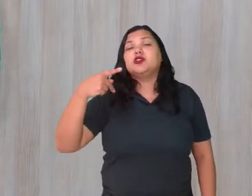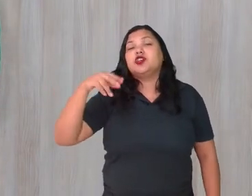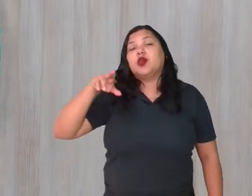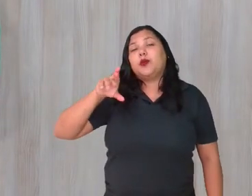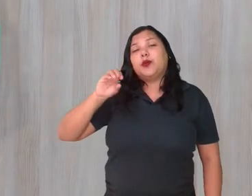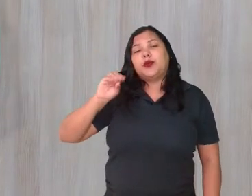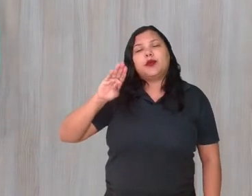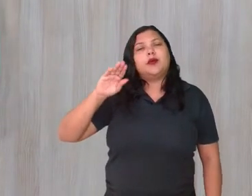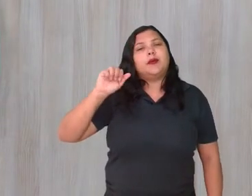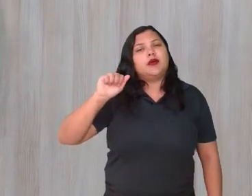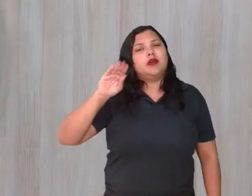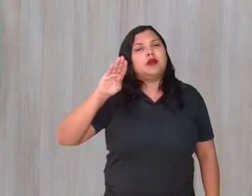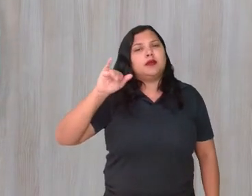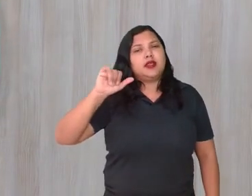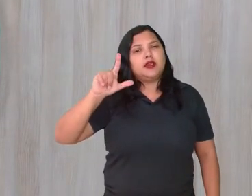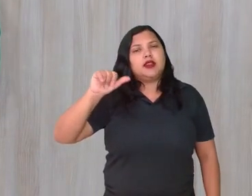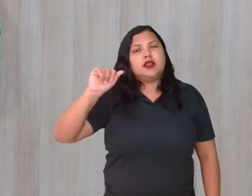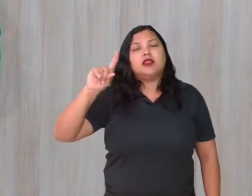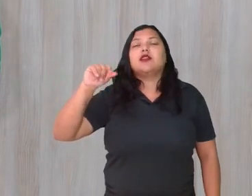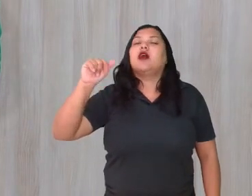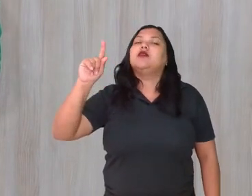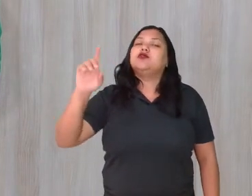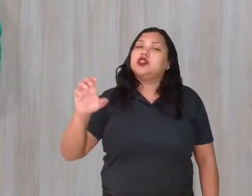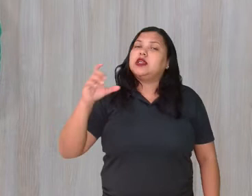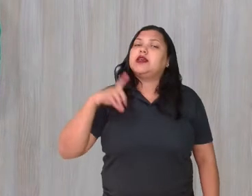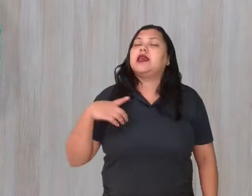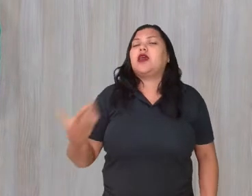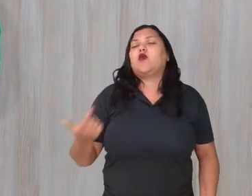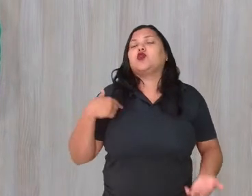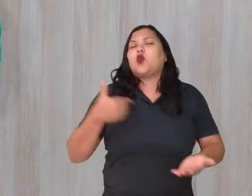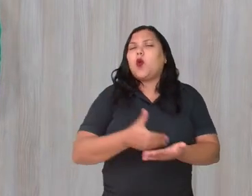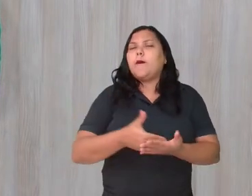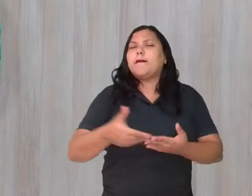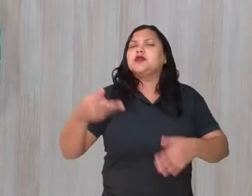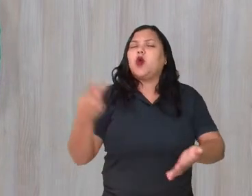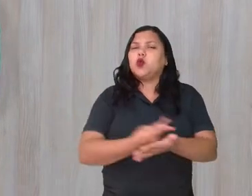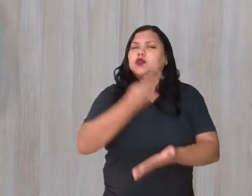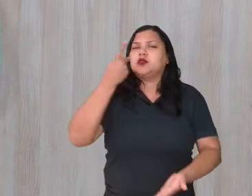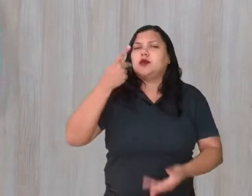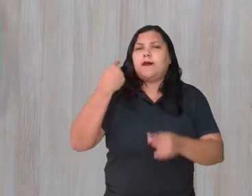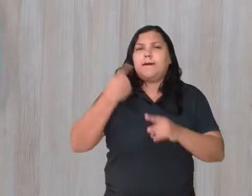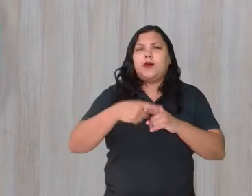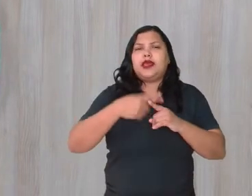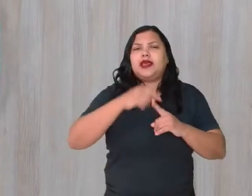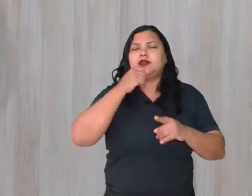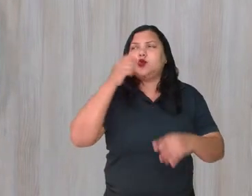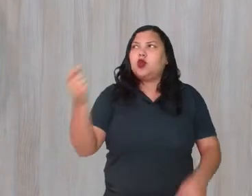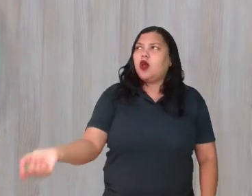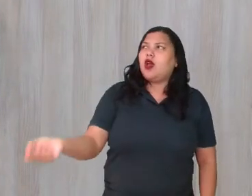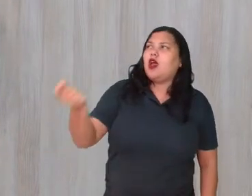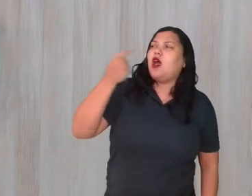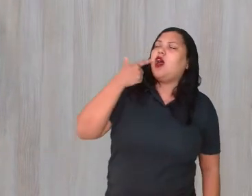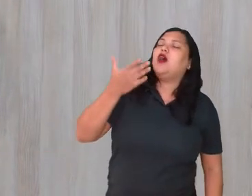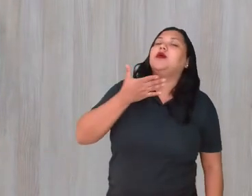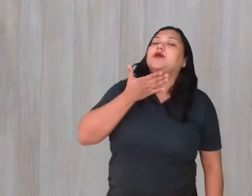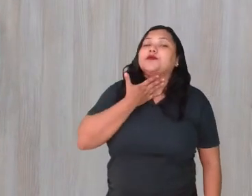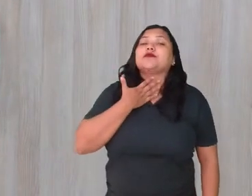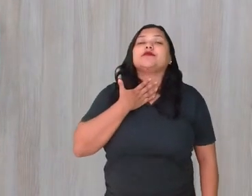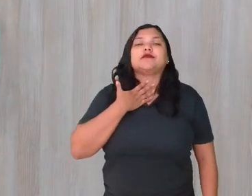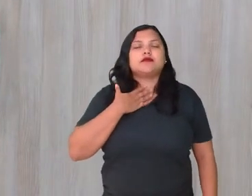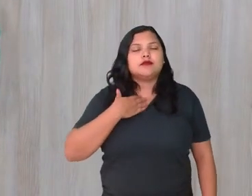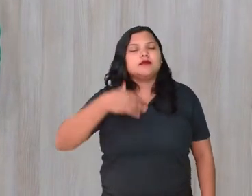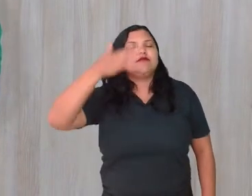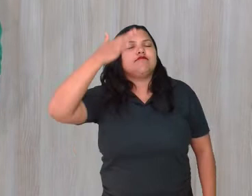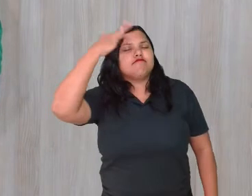que a partir dessas circunstâncias, né, ou seja, eu estou usando a palavra circunstância, porque quando a gente fala tomar um remédio para uma determinada dor, por exemplo,